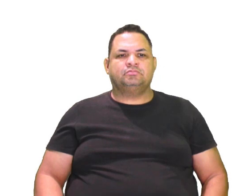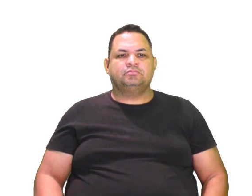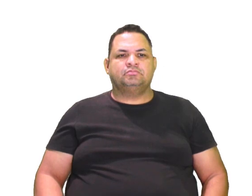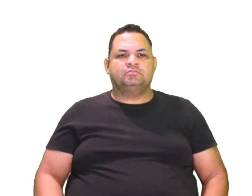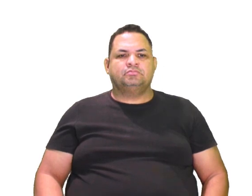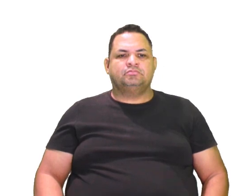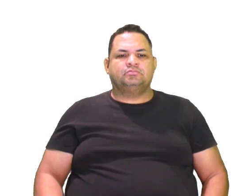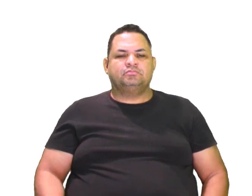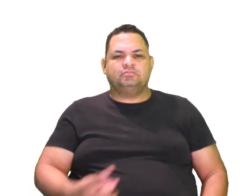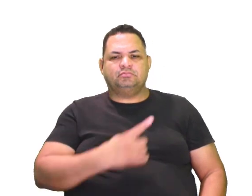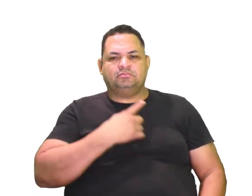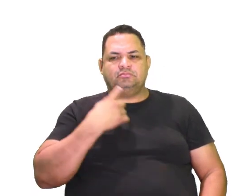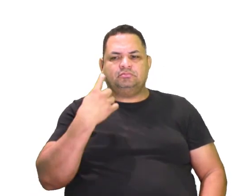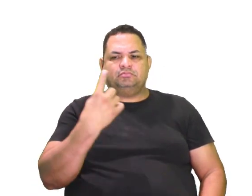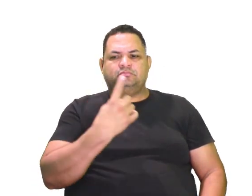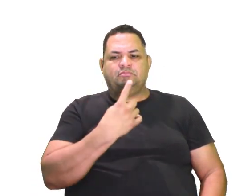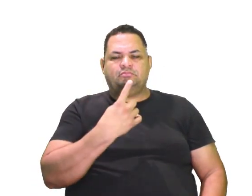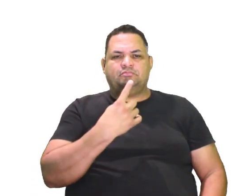vamos ver aqui